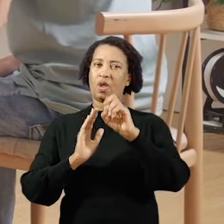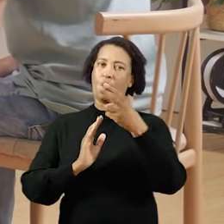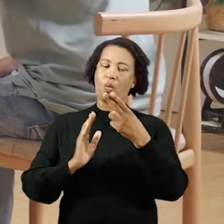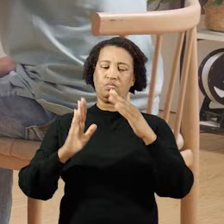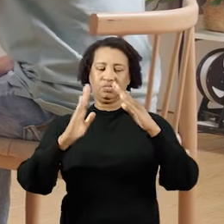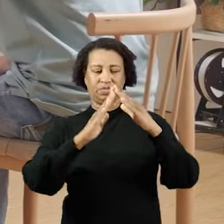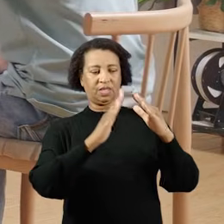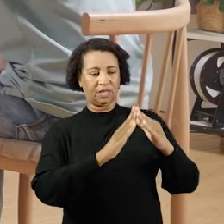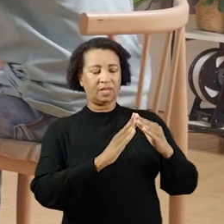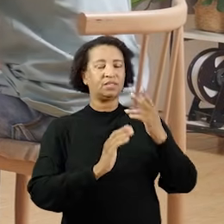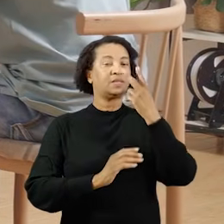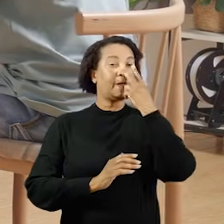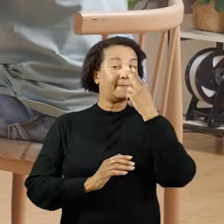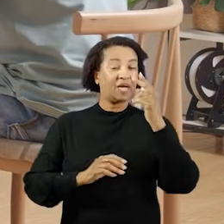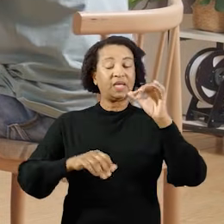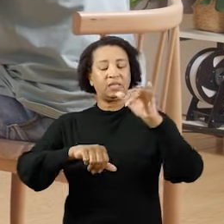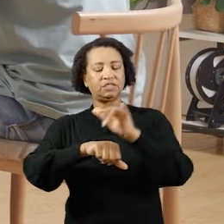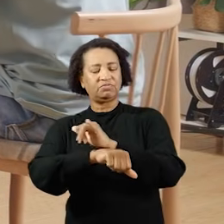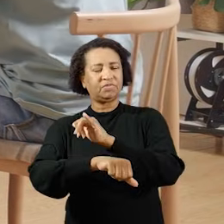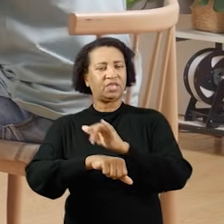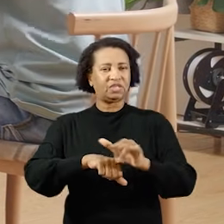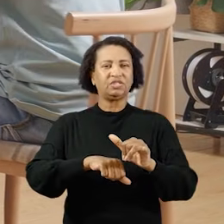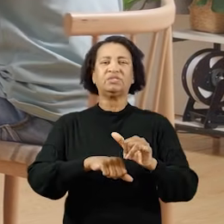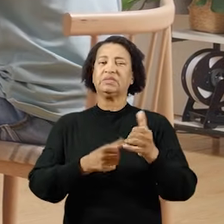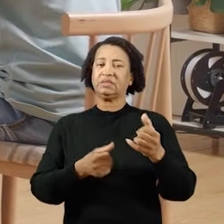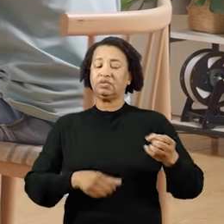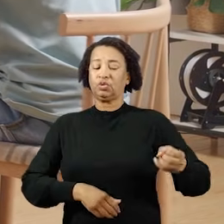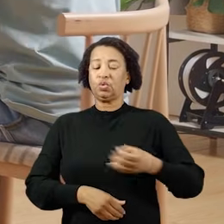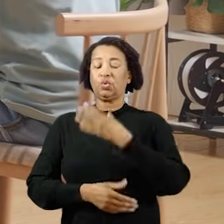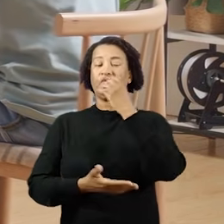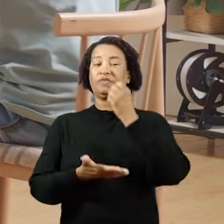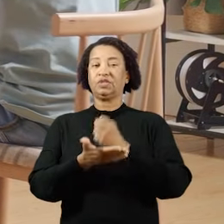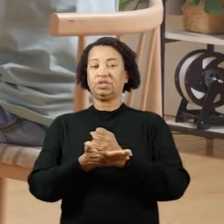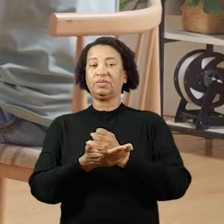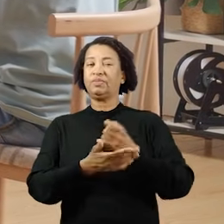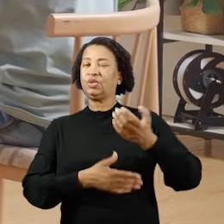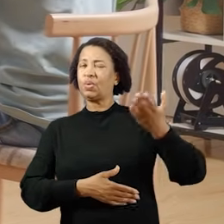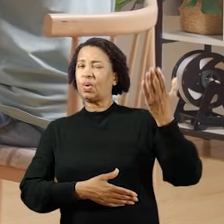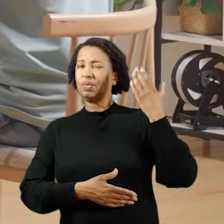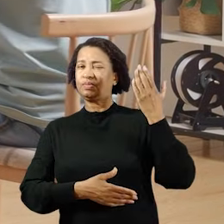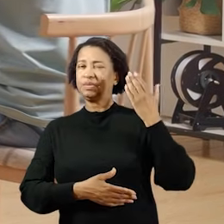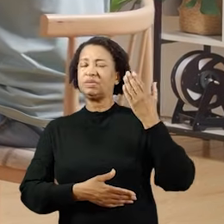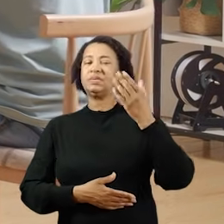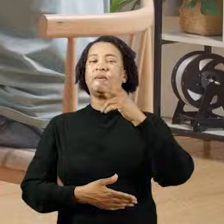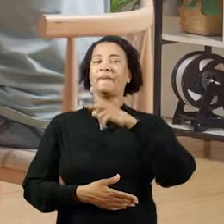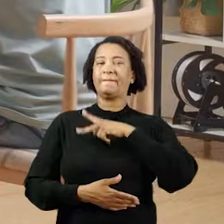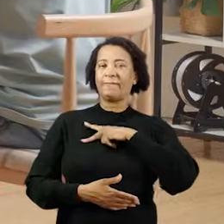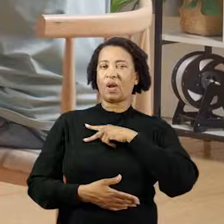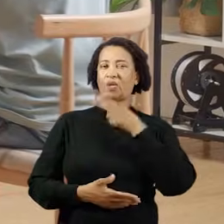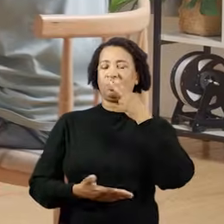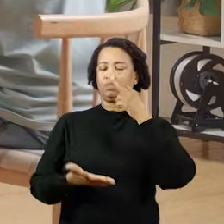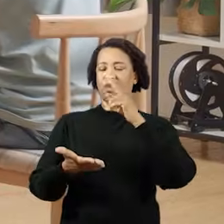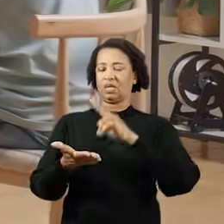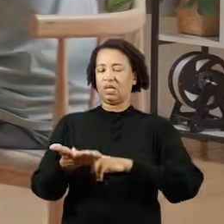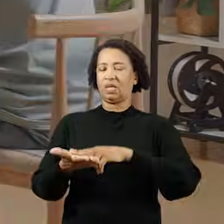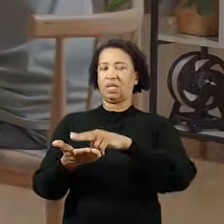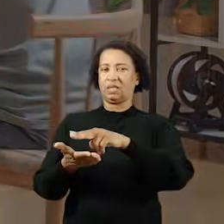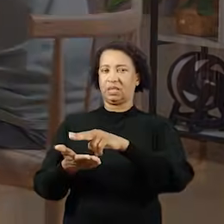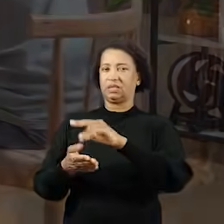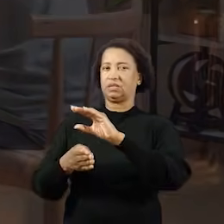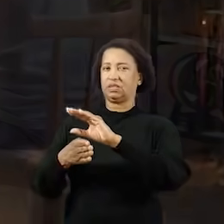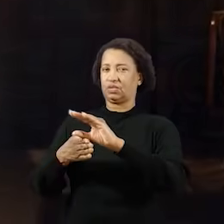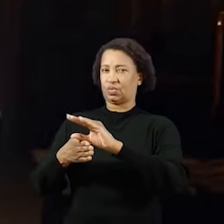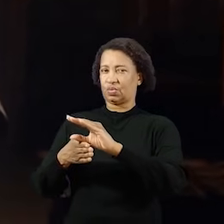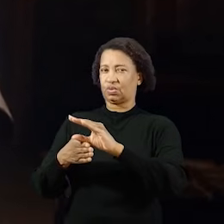lares parece ser a estratégia das igrejas no Novo Testamento. Paulo dirige esta carta à Igreja